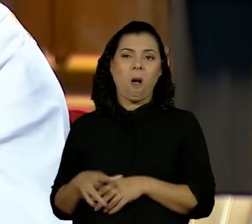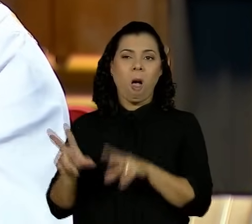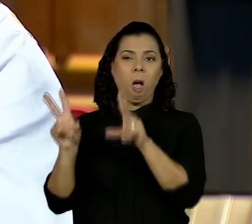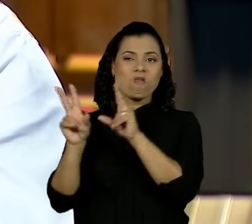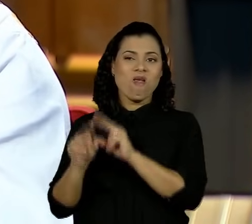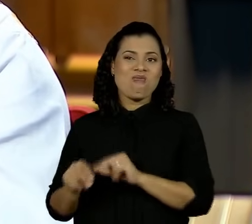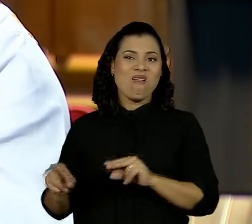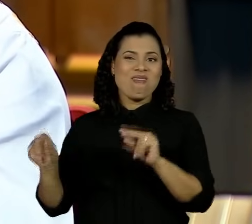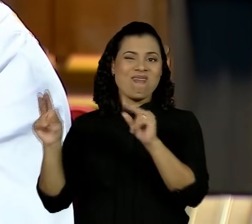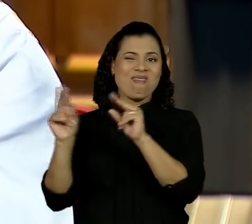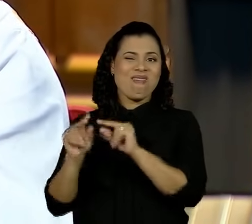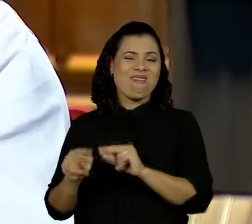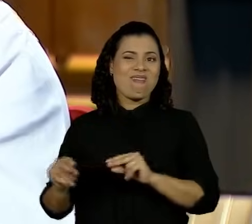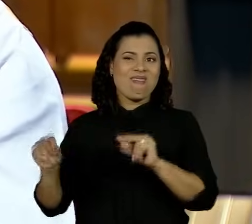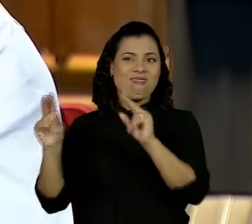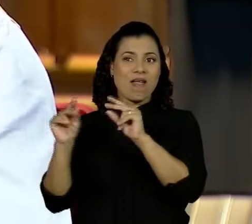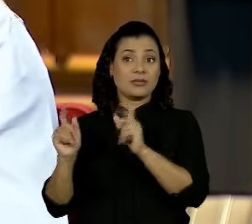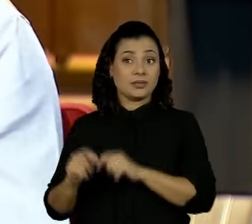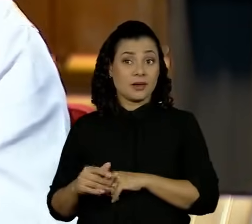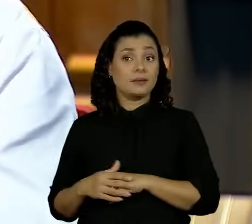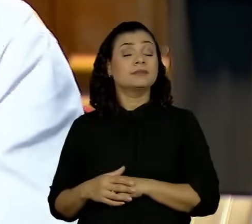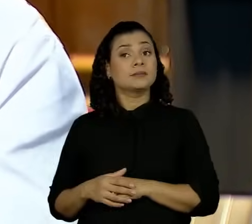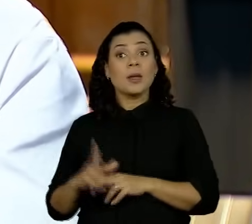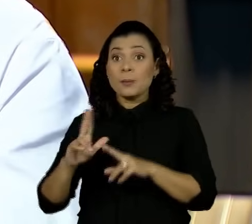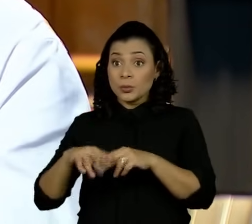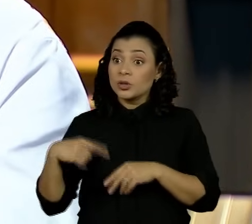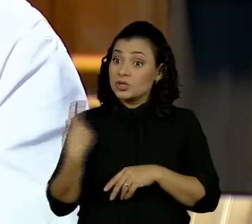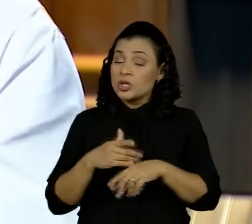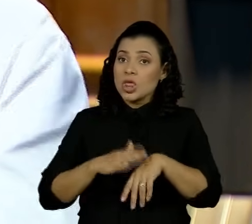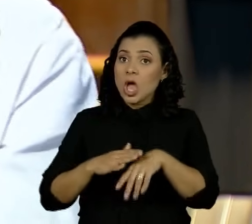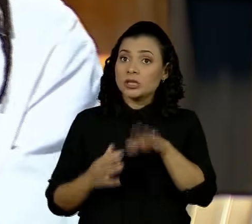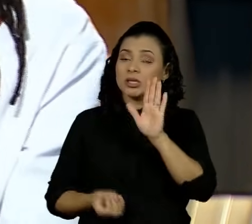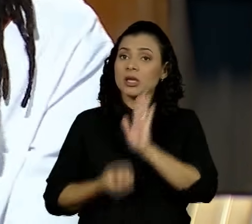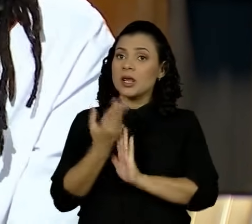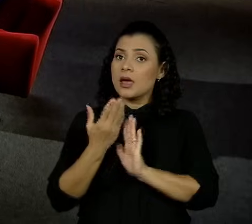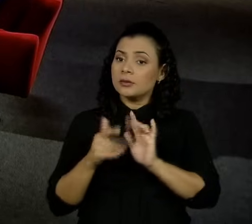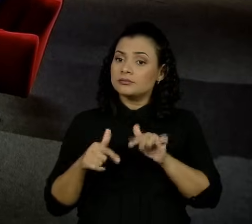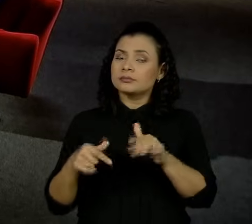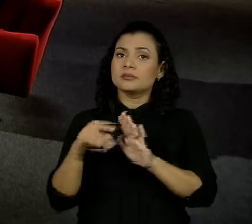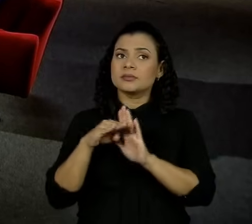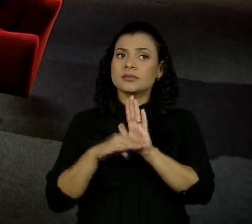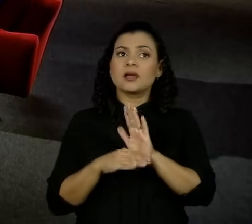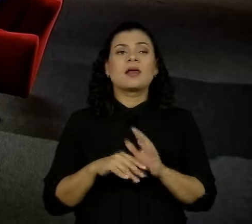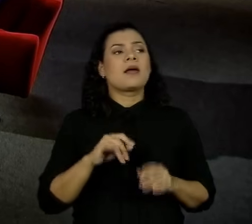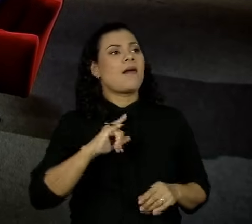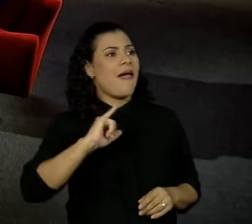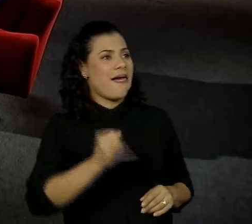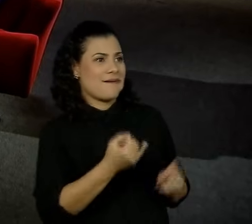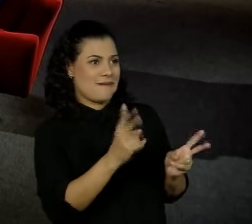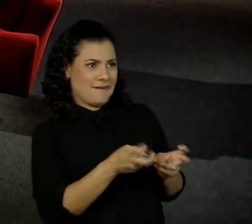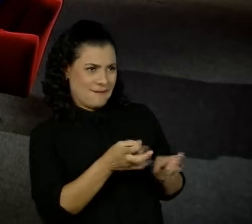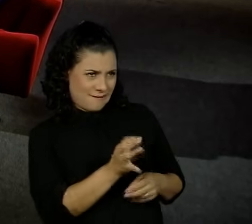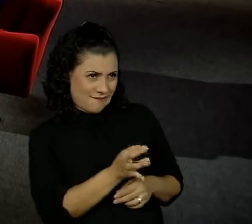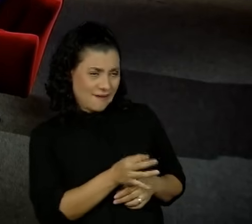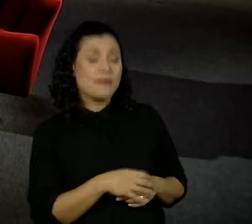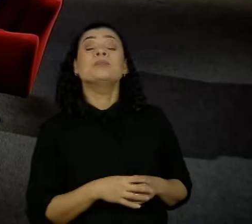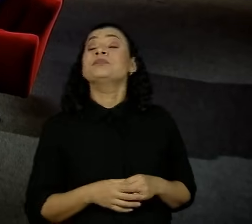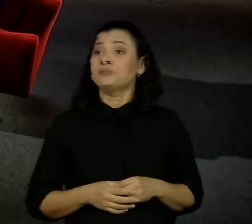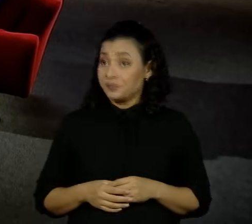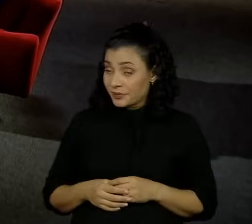financeira ou patrimonial. tá. Então, já estamos criando ações, porque veja, Uma engenharia oportunista. sim, porque o